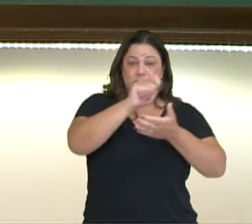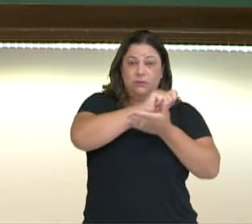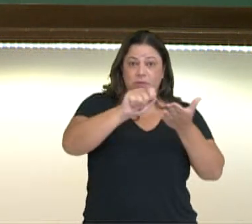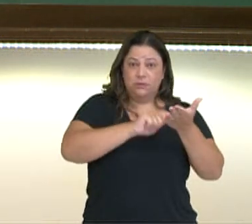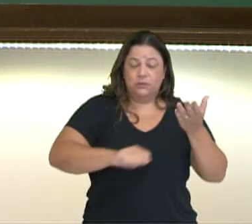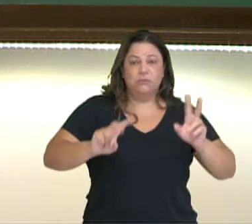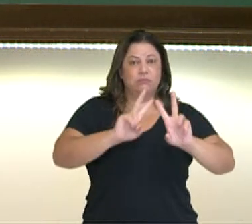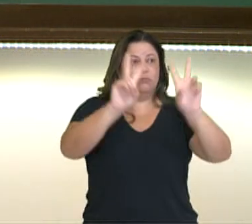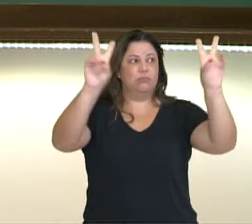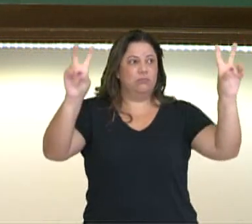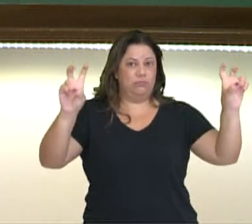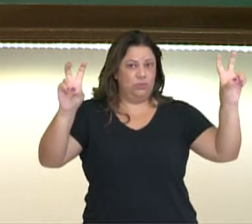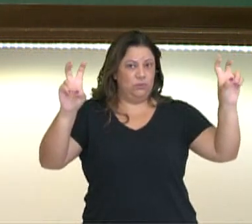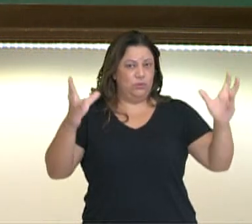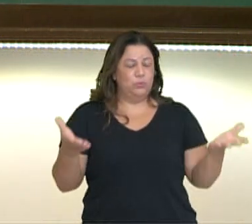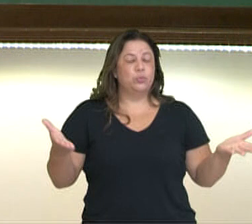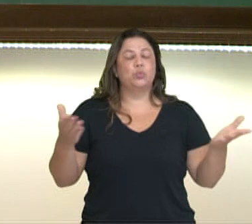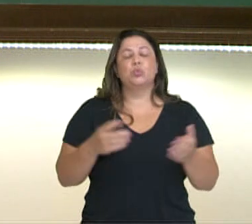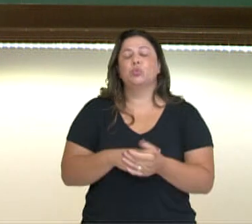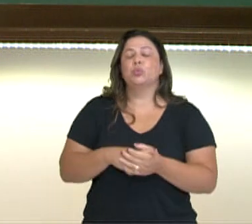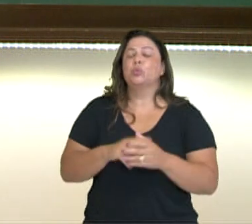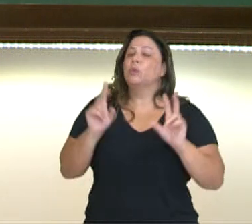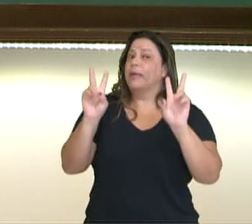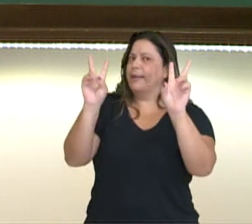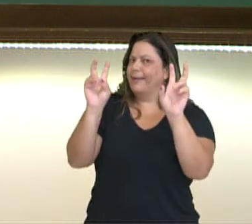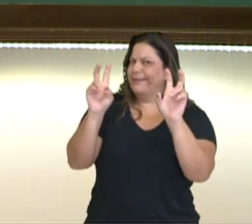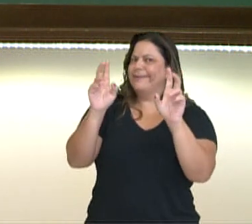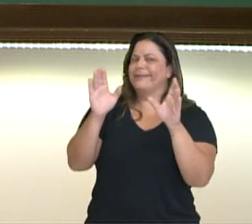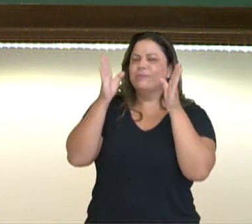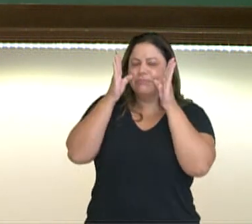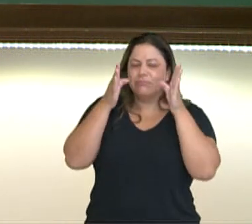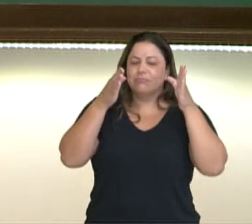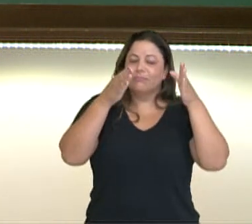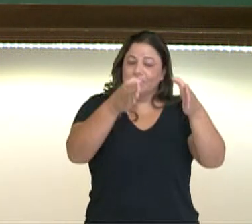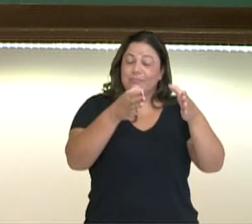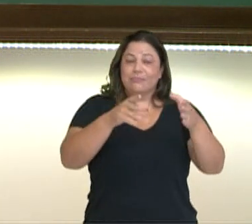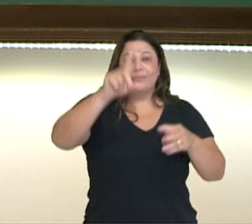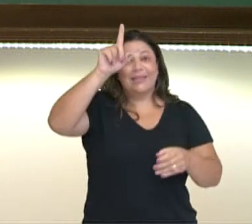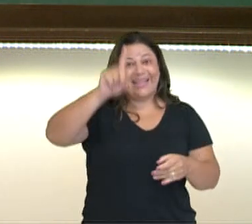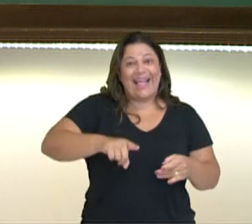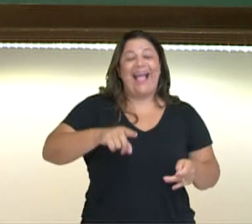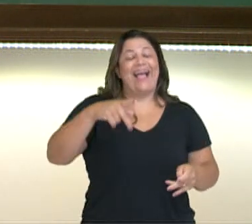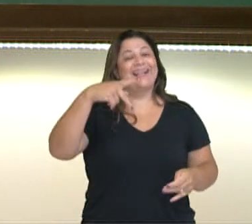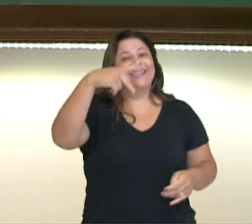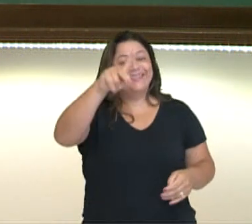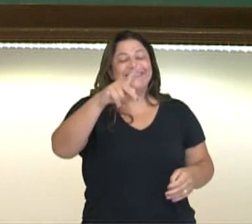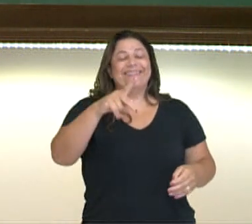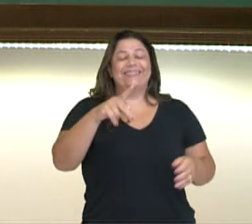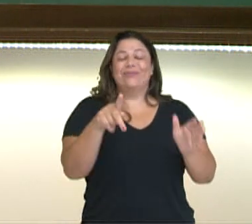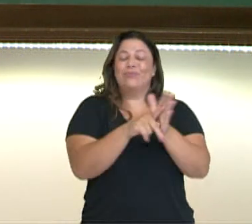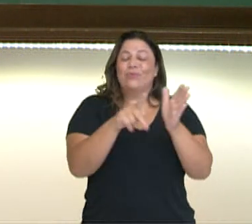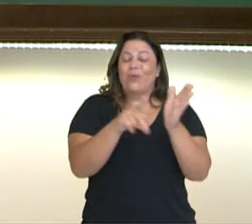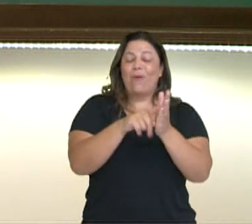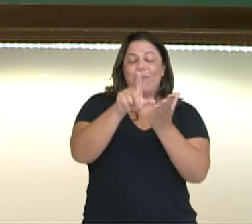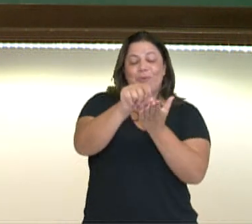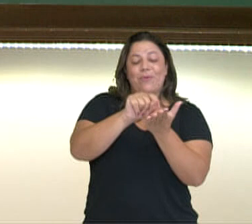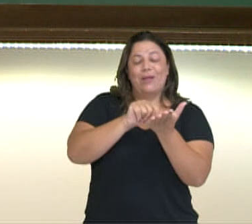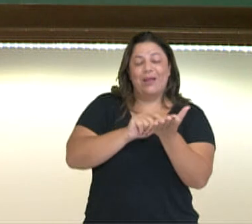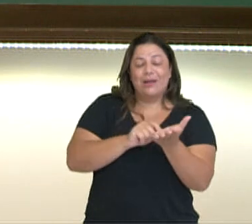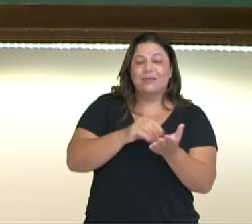esse assunto e esse assunto é seu no seu artigo de opinião.